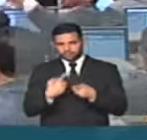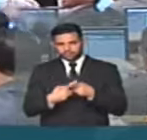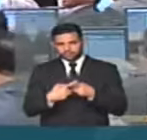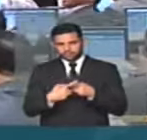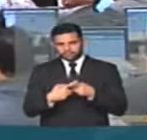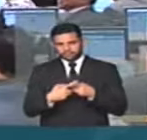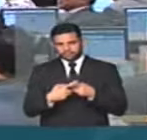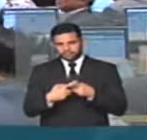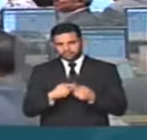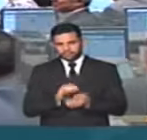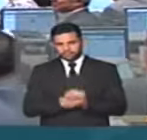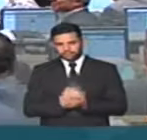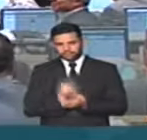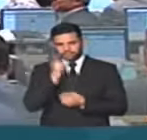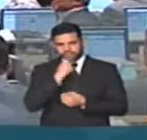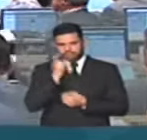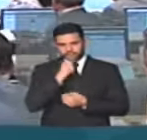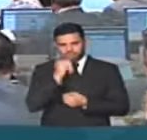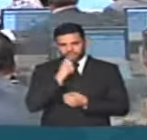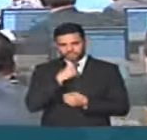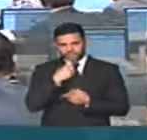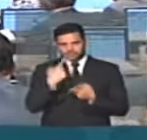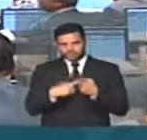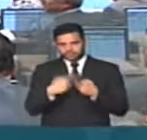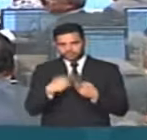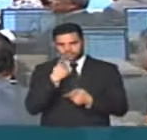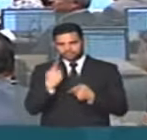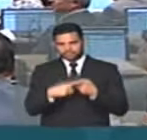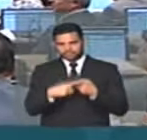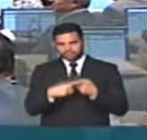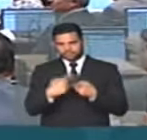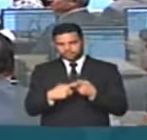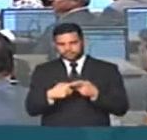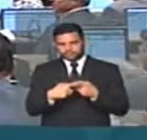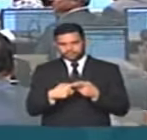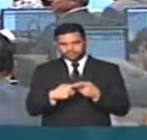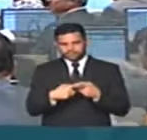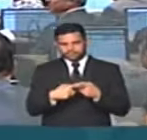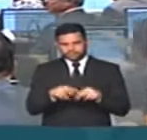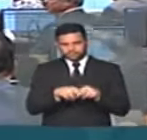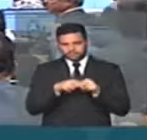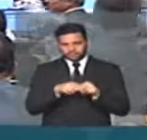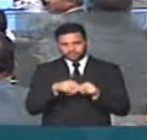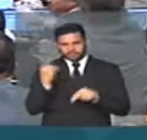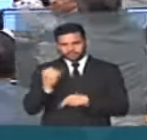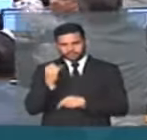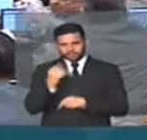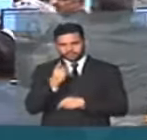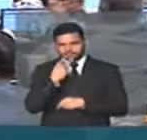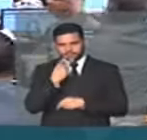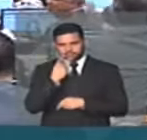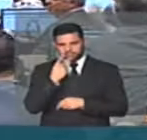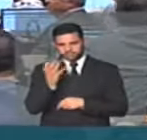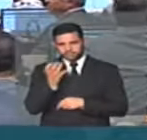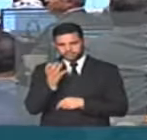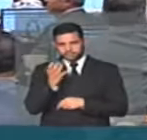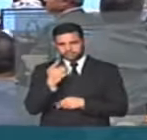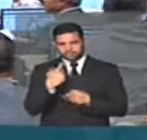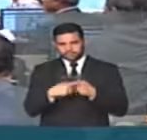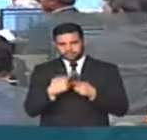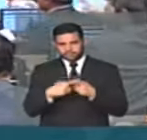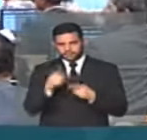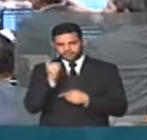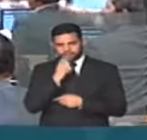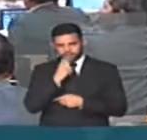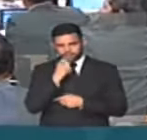Porque é não. Pedir, é mentira. Solicitar. E eu vou dizer por quê. Deixa eu dizer, presidente, que é importante. Concluir, deputado. Por que estão querendo deputado, dizer isso aí? Sabe